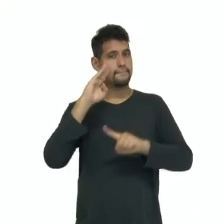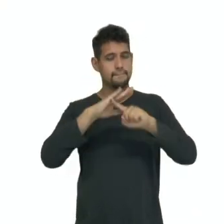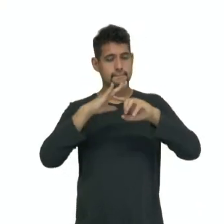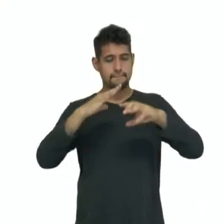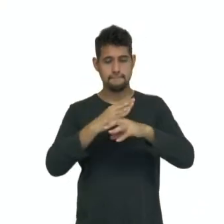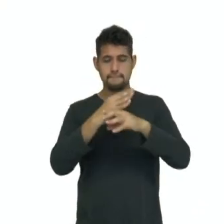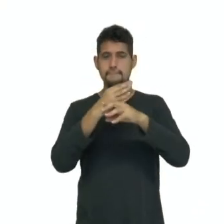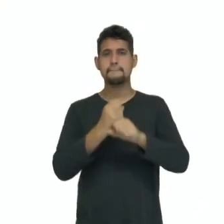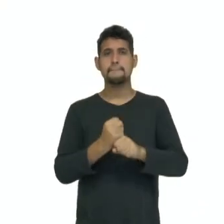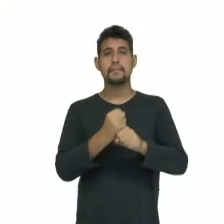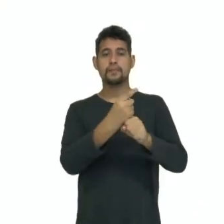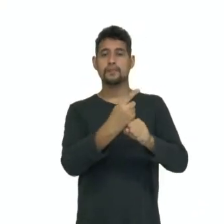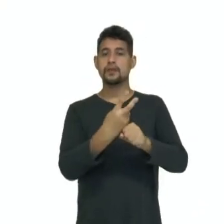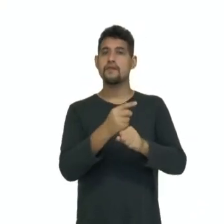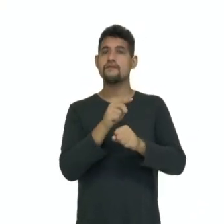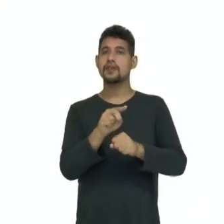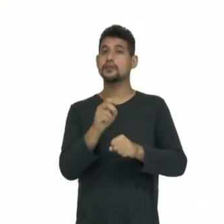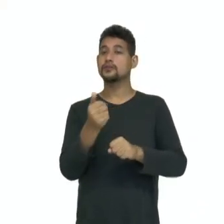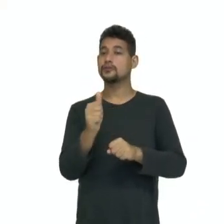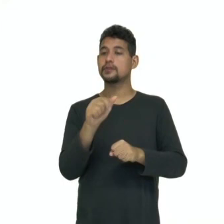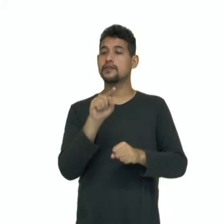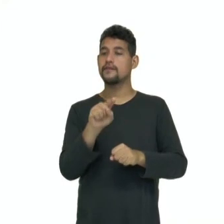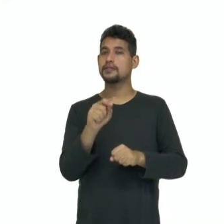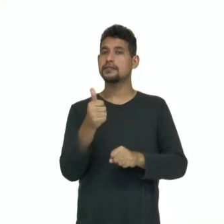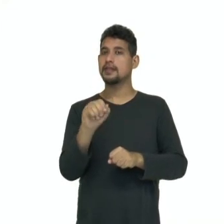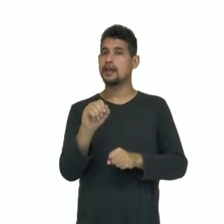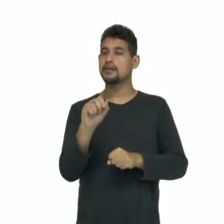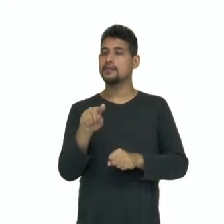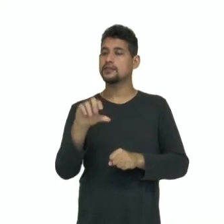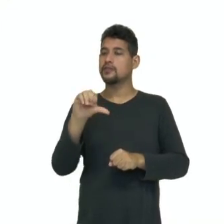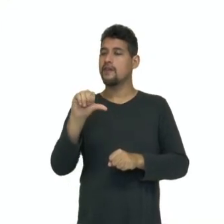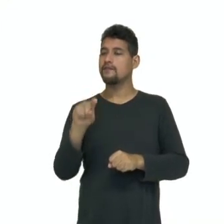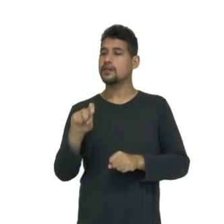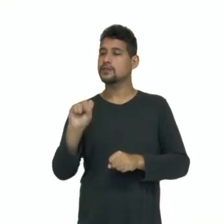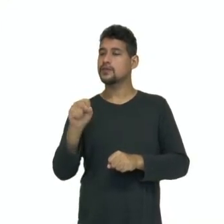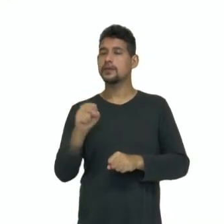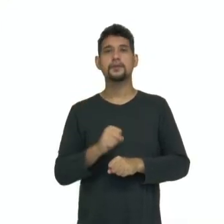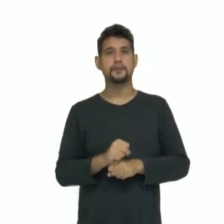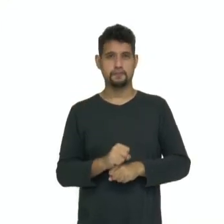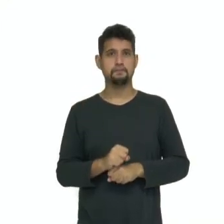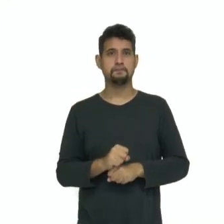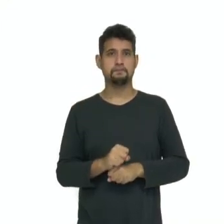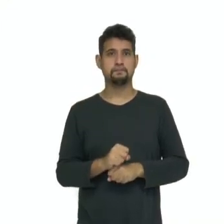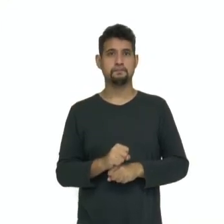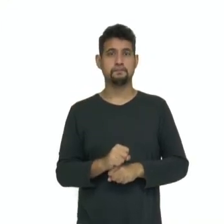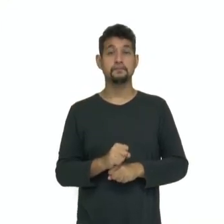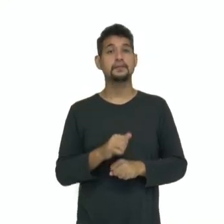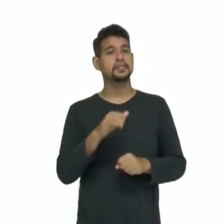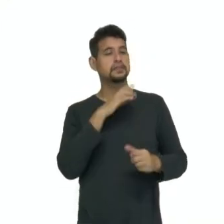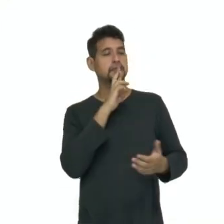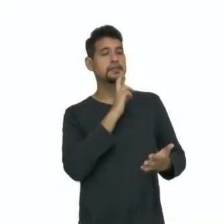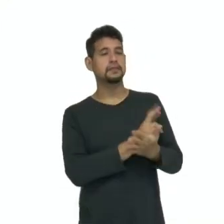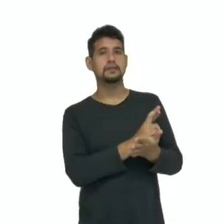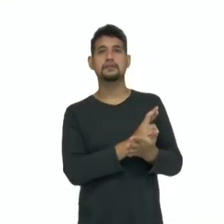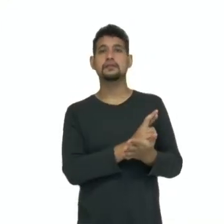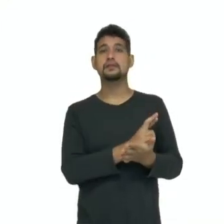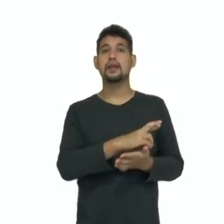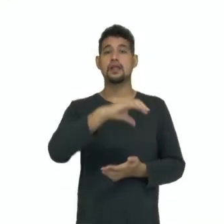multiplicativo, 12 vezes 11 vezes 10 vezes 9 vezes 8, que eu chego num valor de